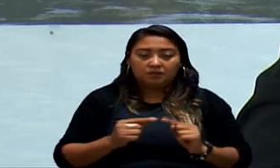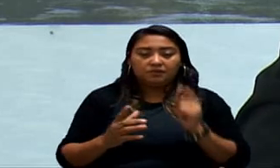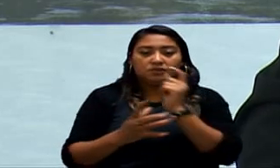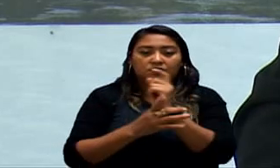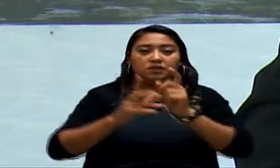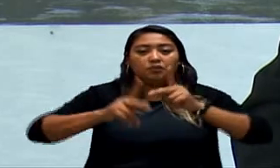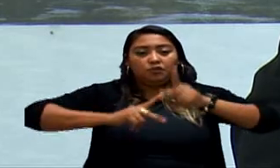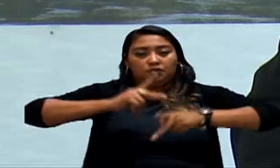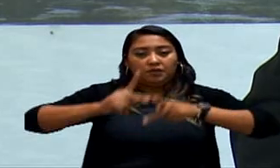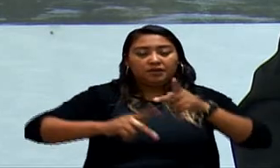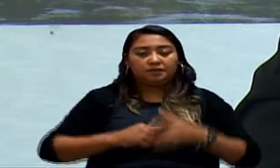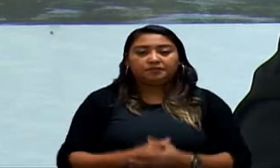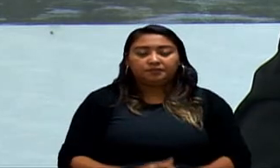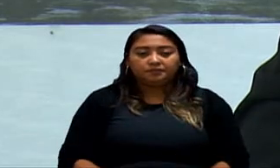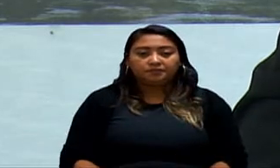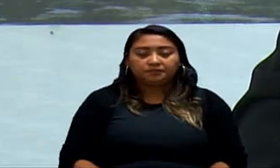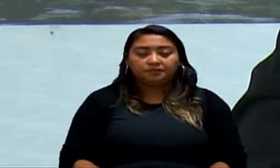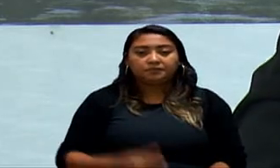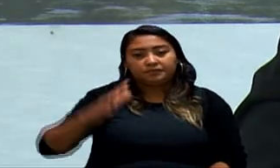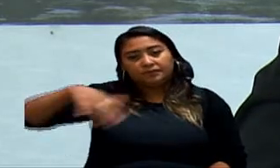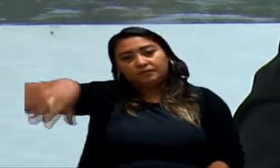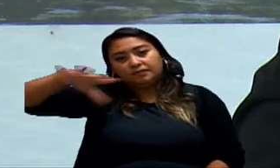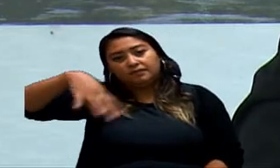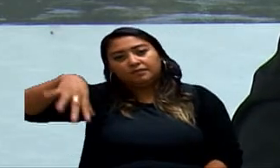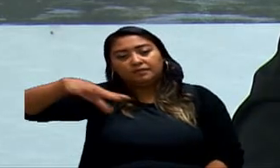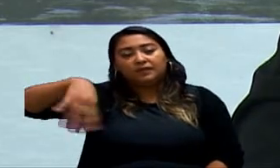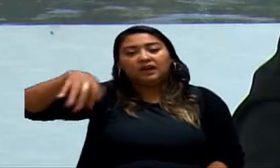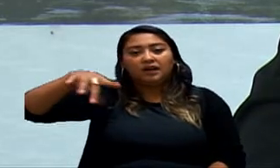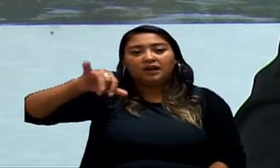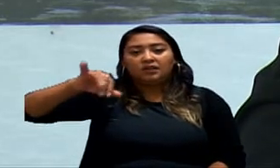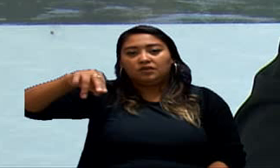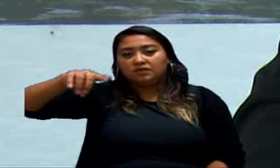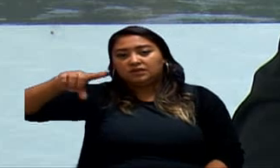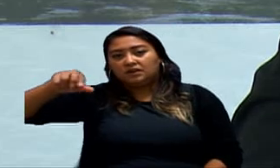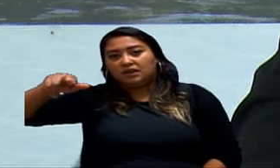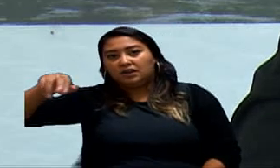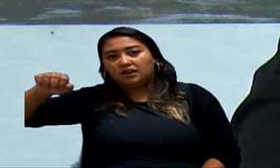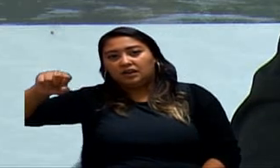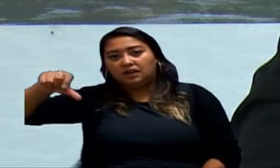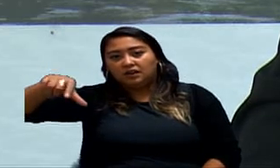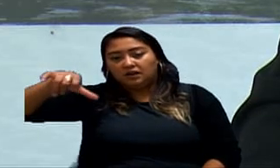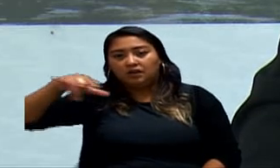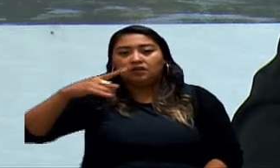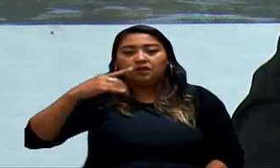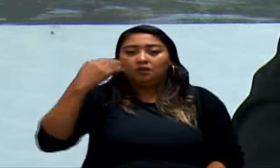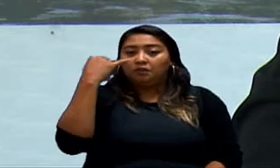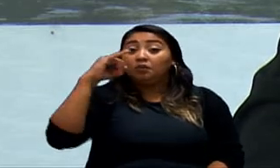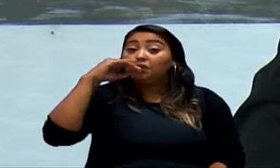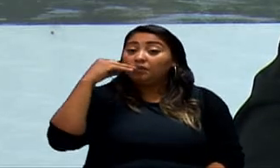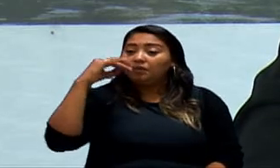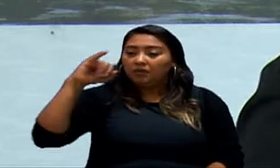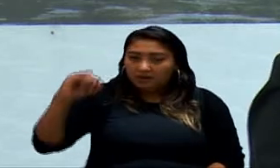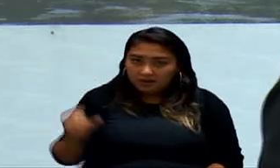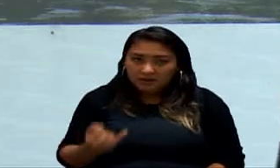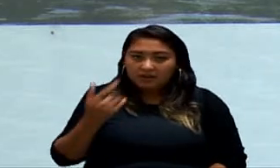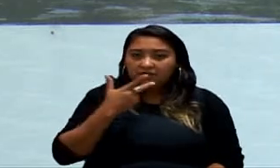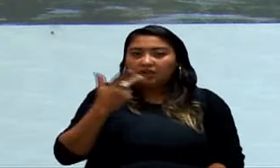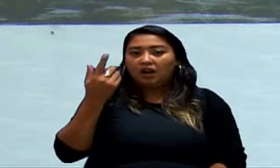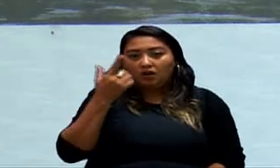segurança pública lá na região da Zona Industrial, que nós teremos a oportunidade de falar num outro momento, tá